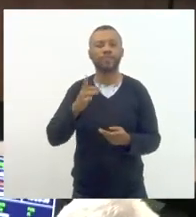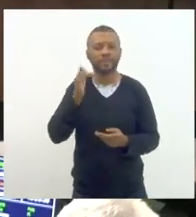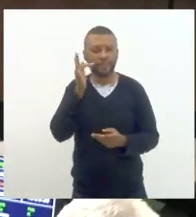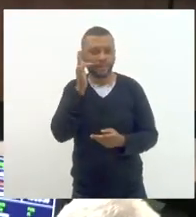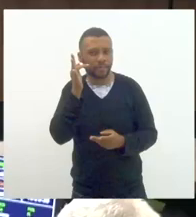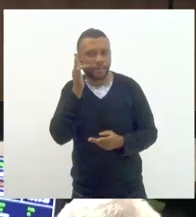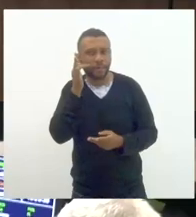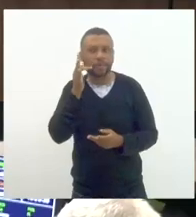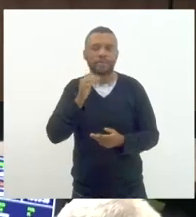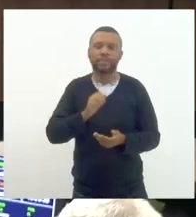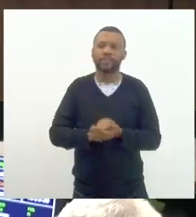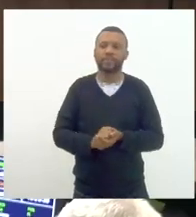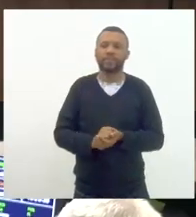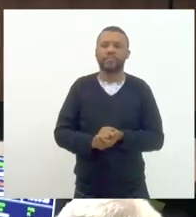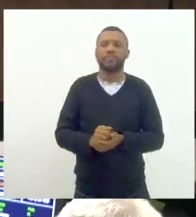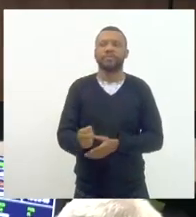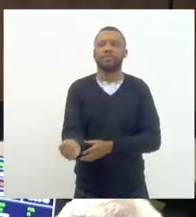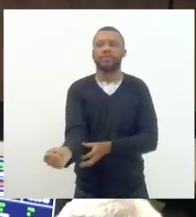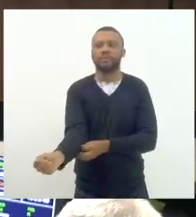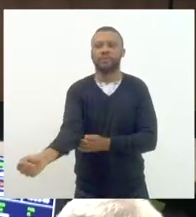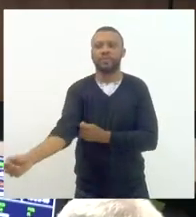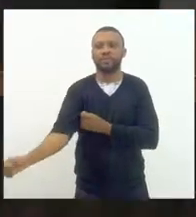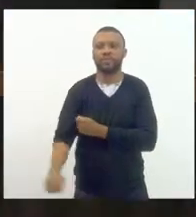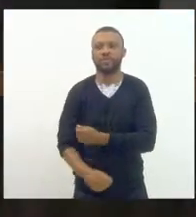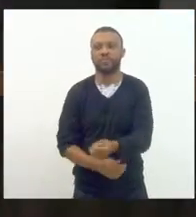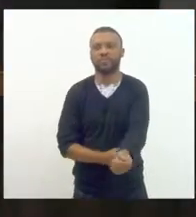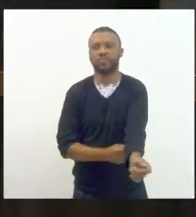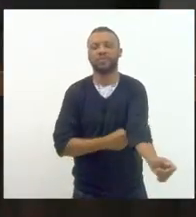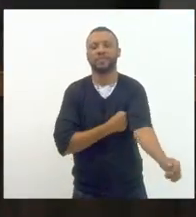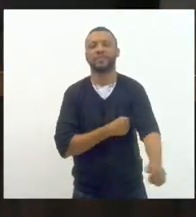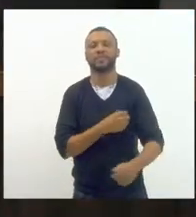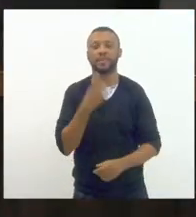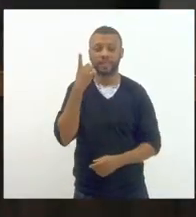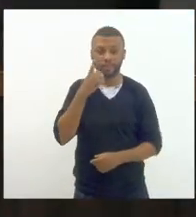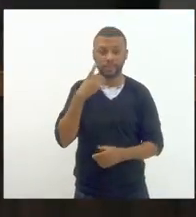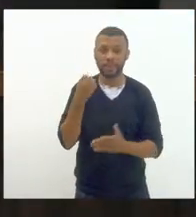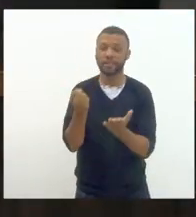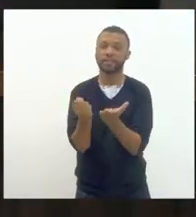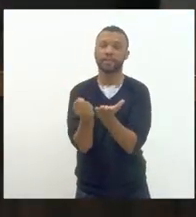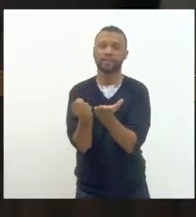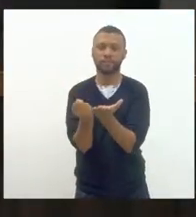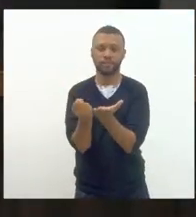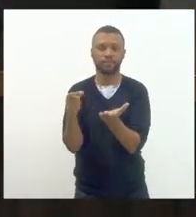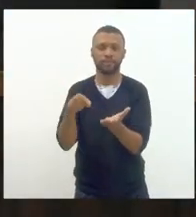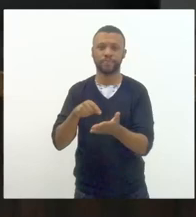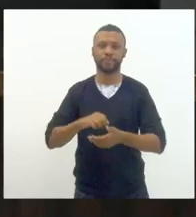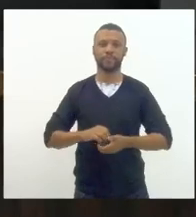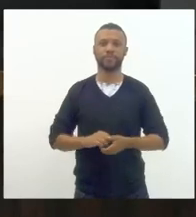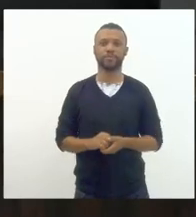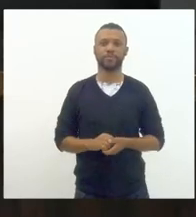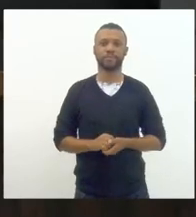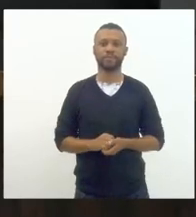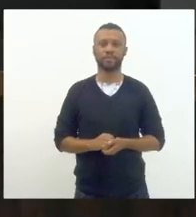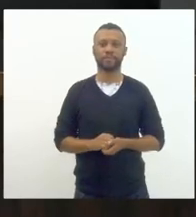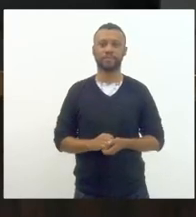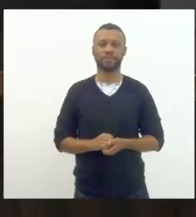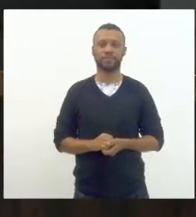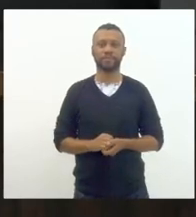Serafini, deputado Alexandre Knoploch, deputado Samuel Malafaia, deputado